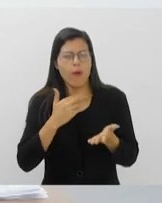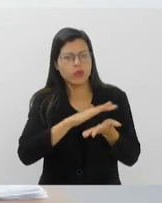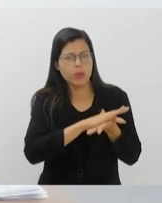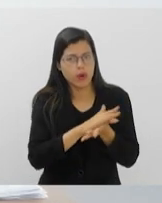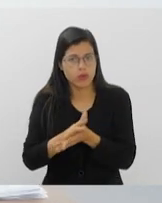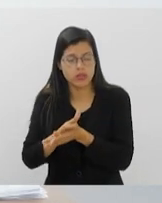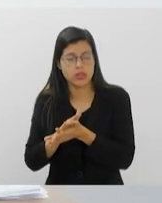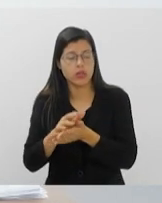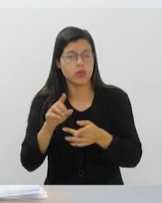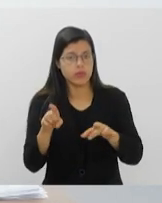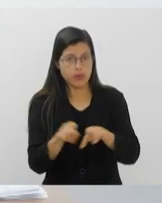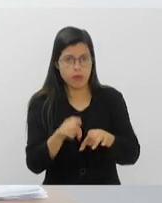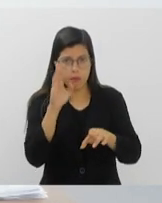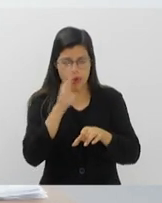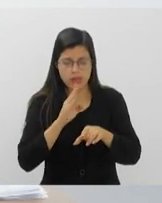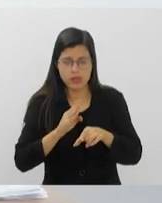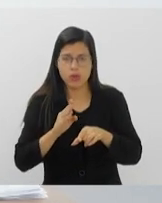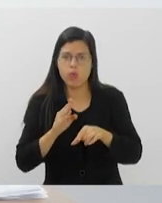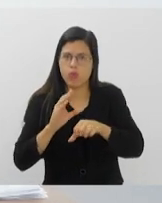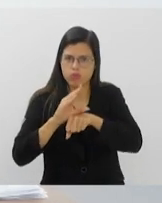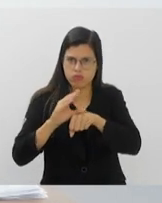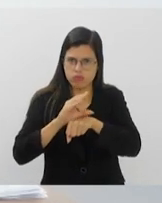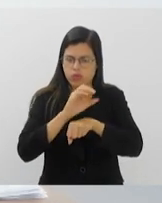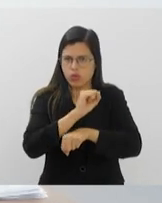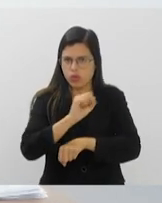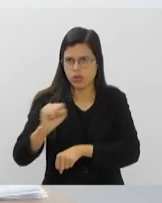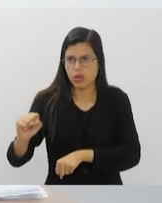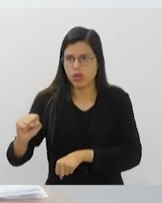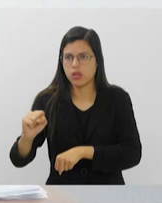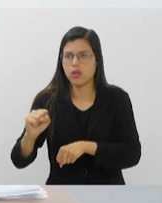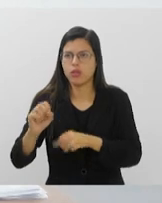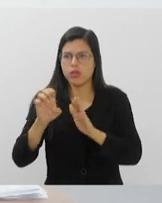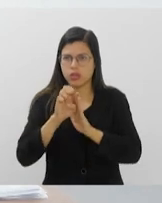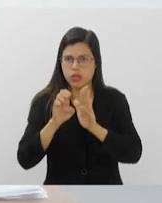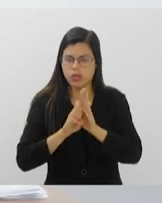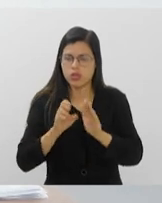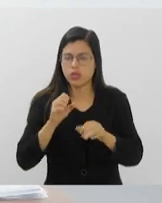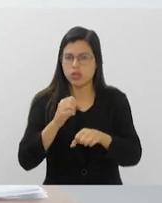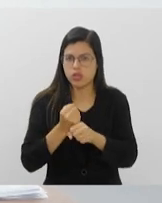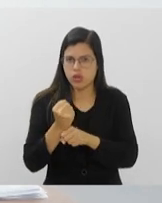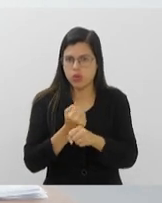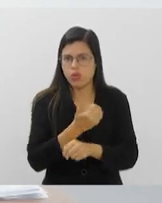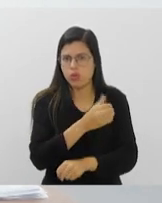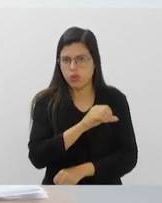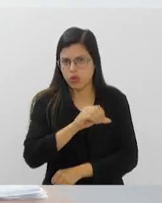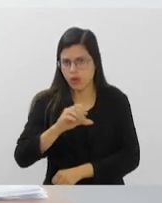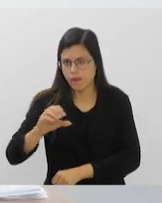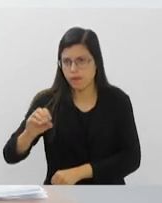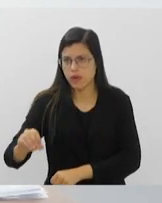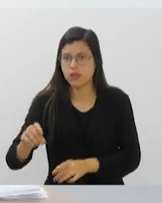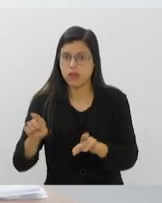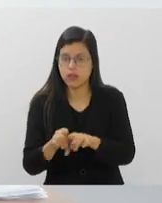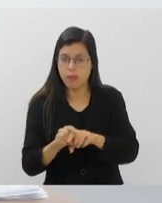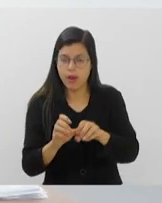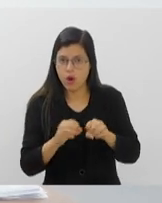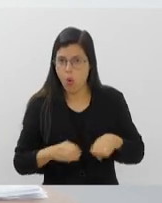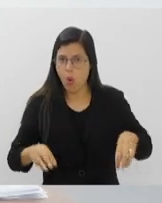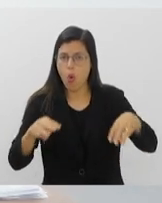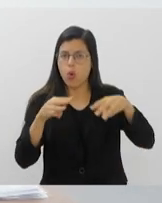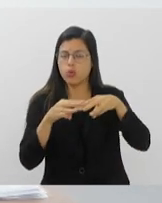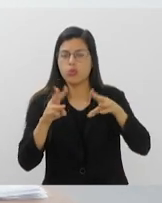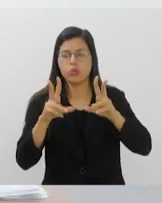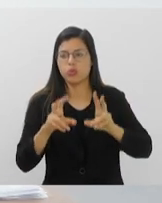Constituição de 88 e do Estatuto da Criança de 1990 também ratificou a convenção da ONU sobre os Direitos da Criança e